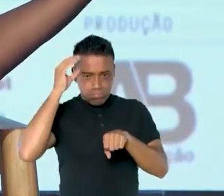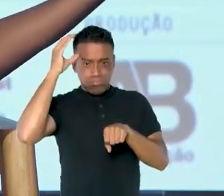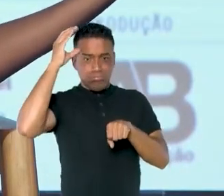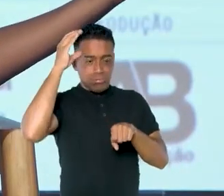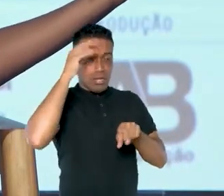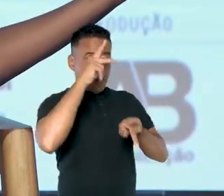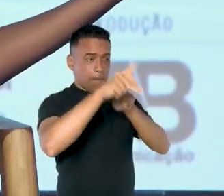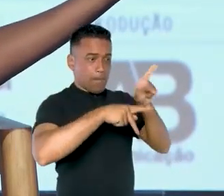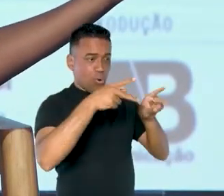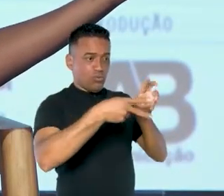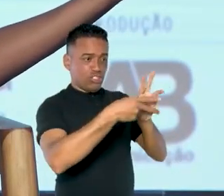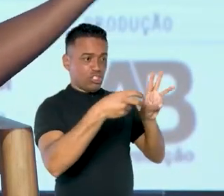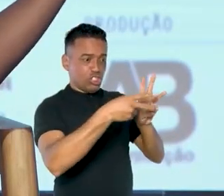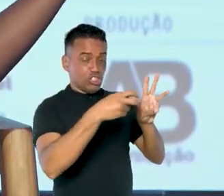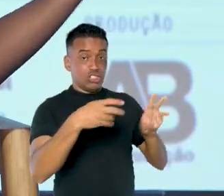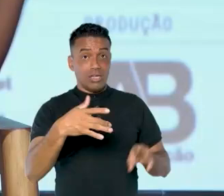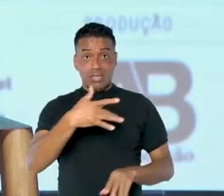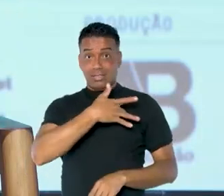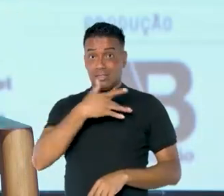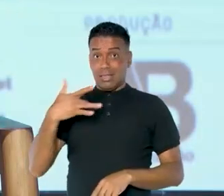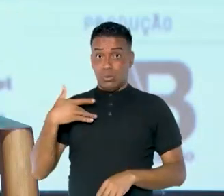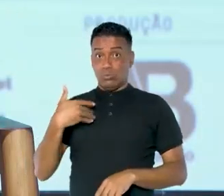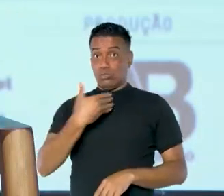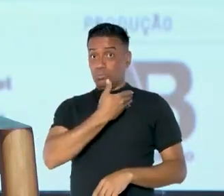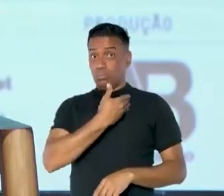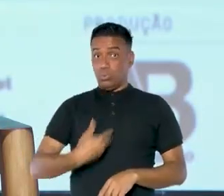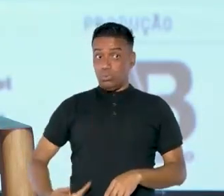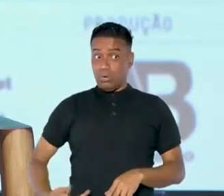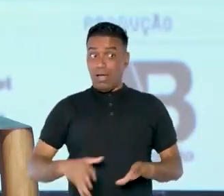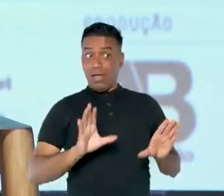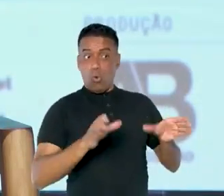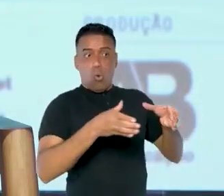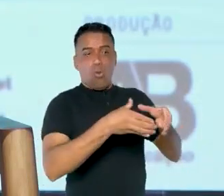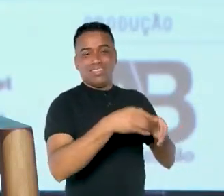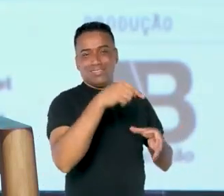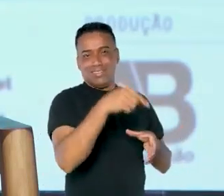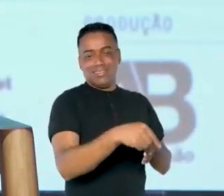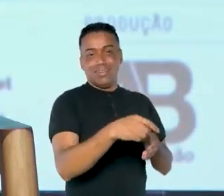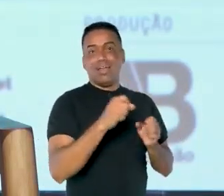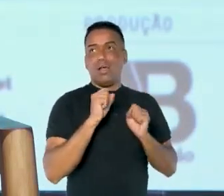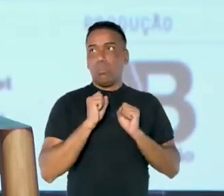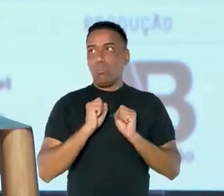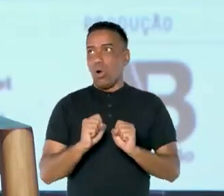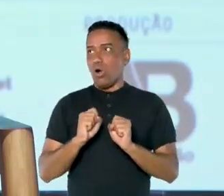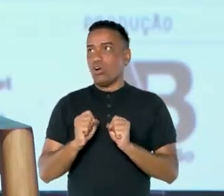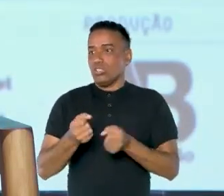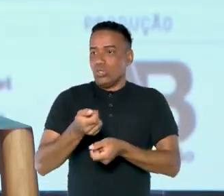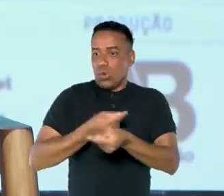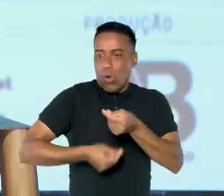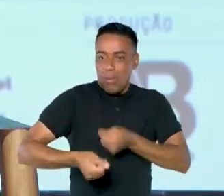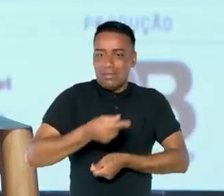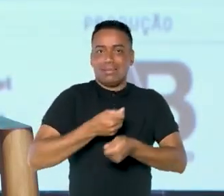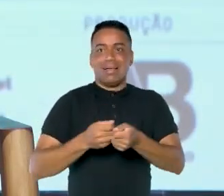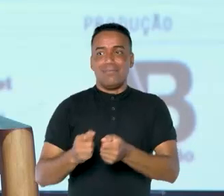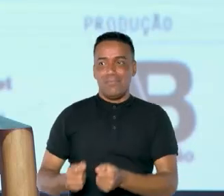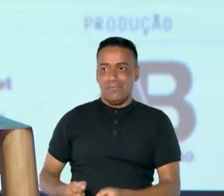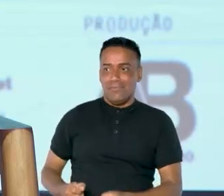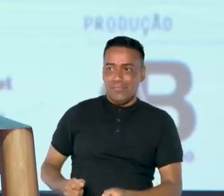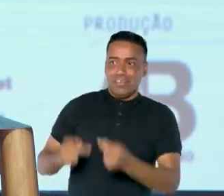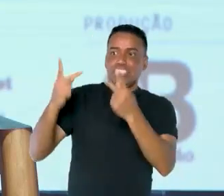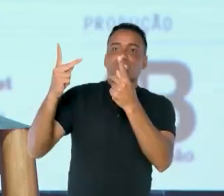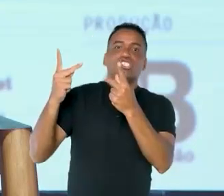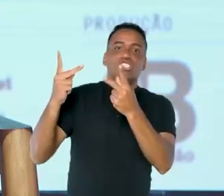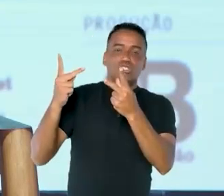que a saúde pública dos povos indígenas é coletiva, e como isso pode ser comercializado e vendido e utilizado